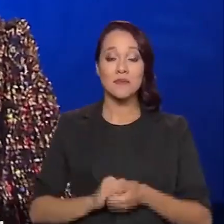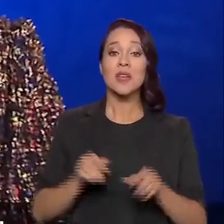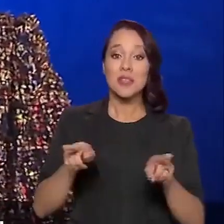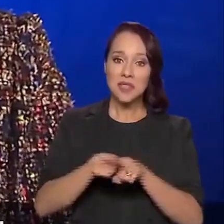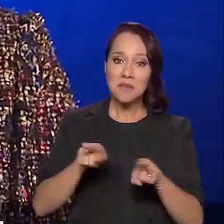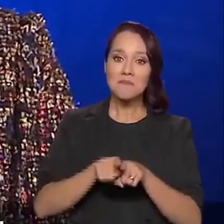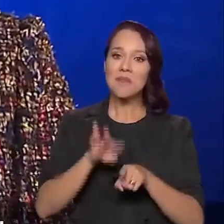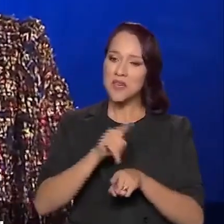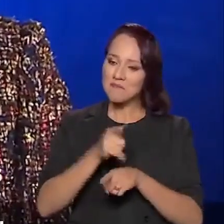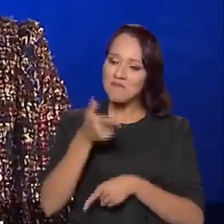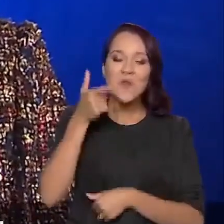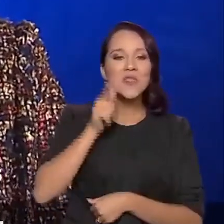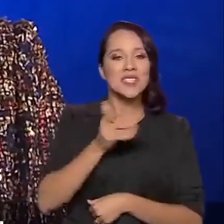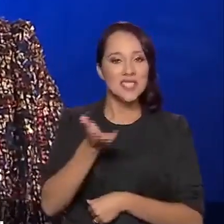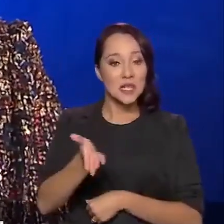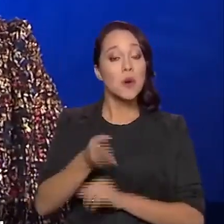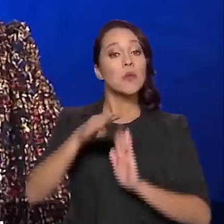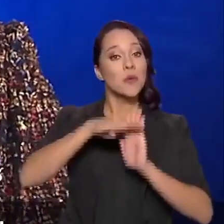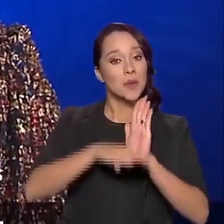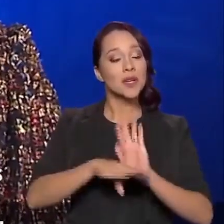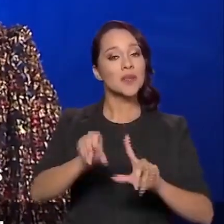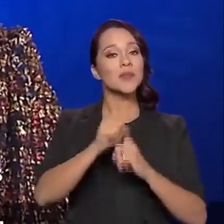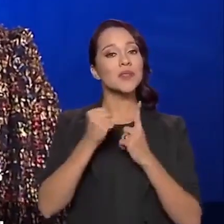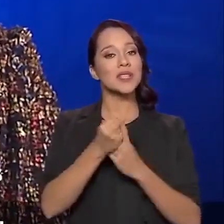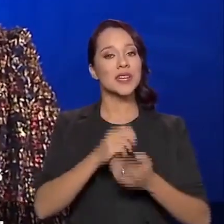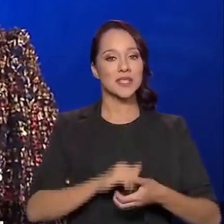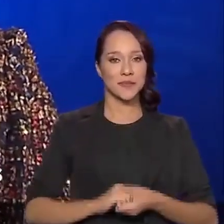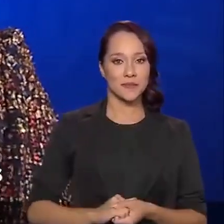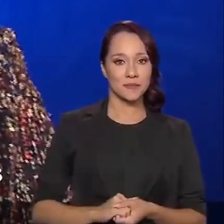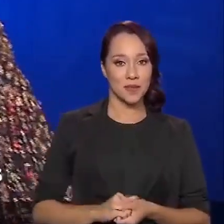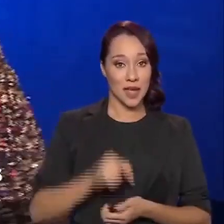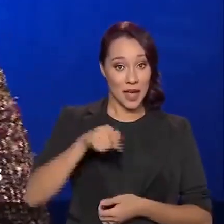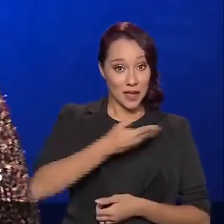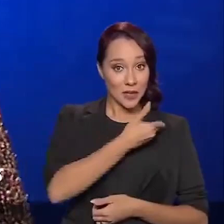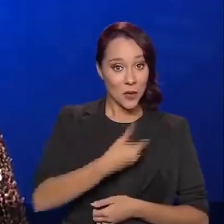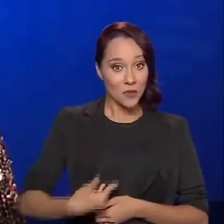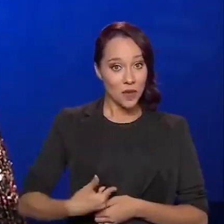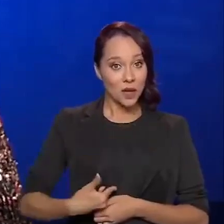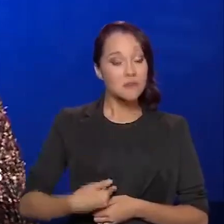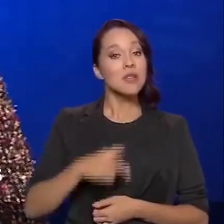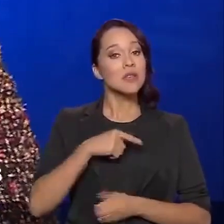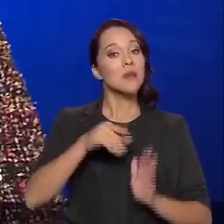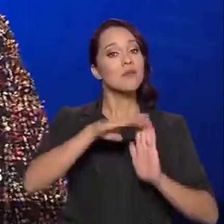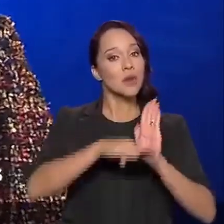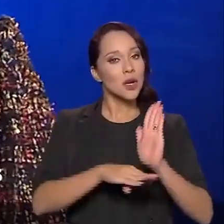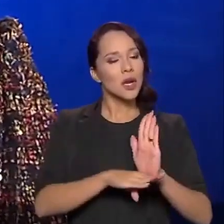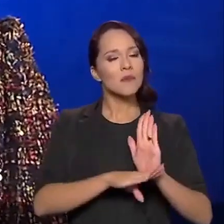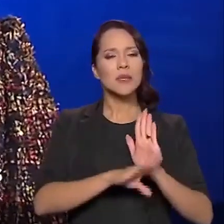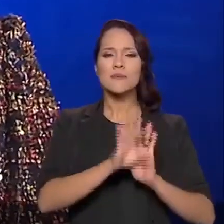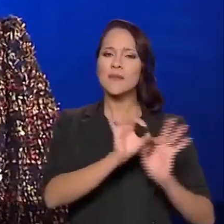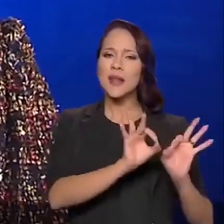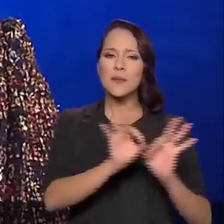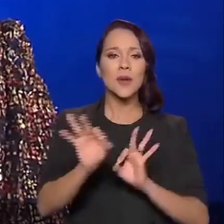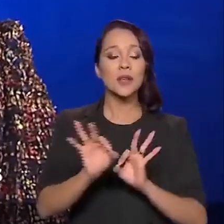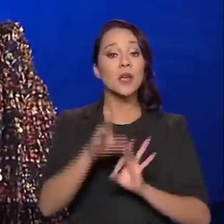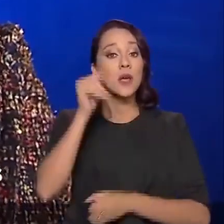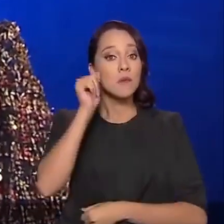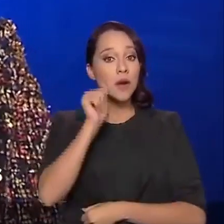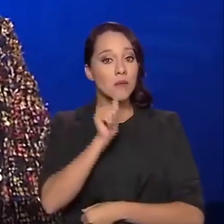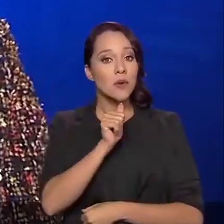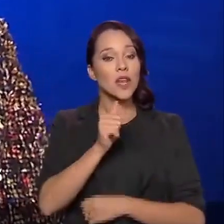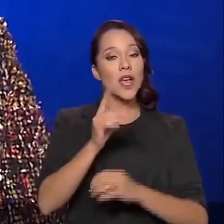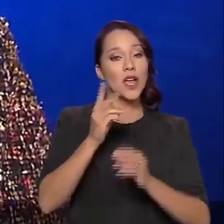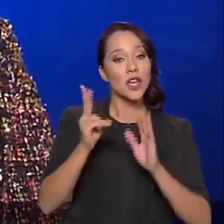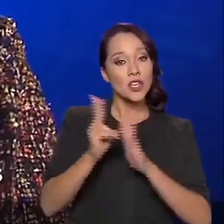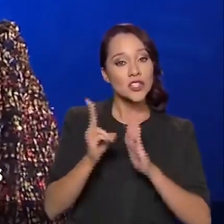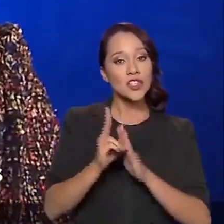enfermidade também foram alcançadas por programas sociais. Este governo possui programas estruturados para